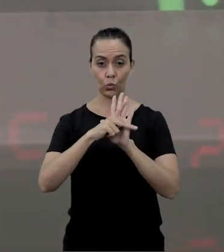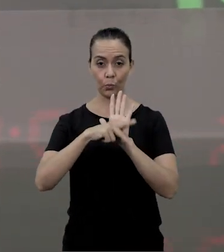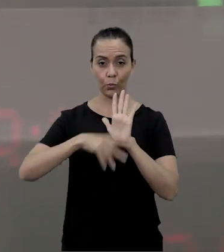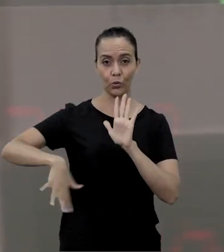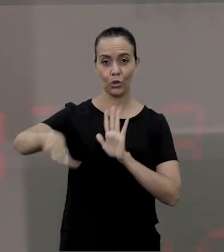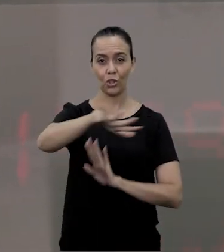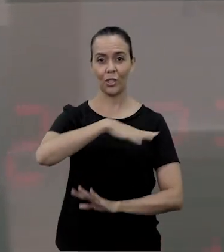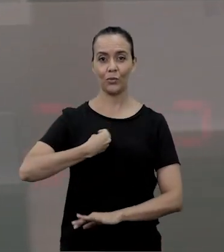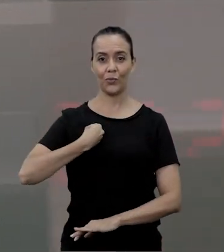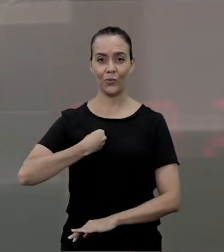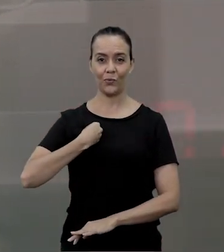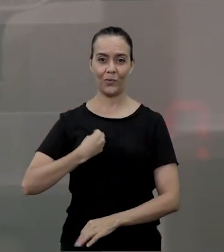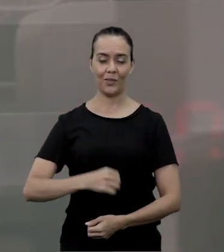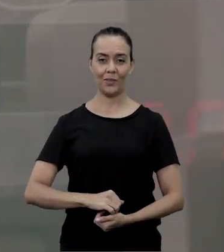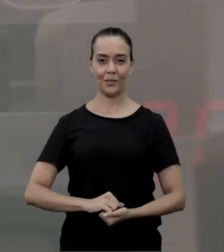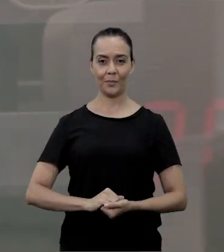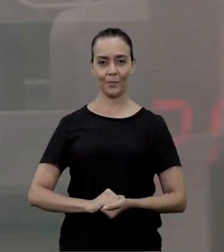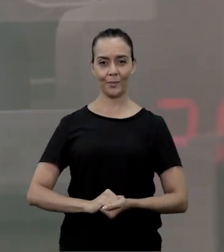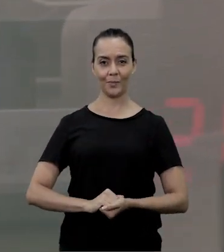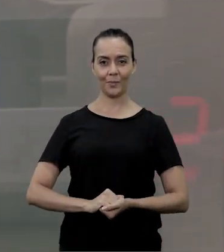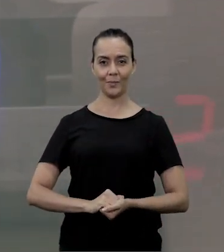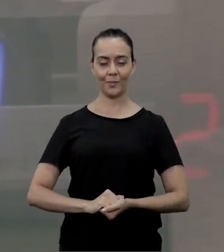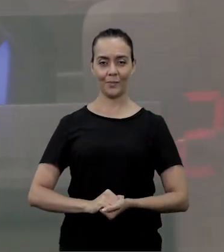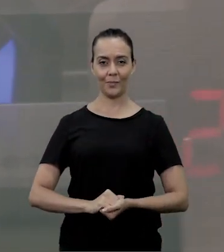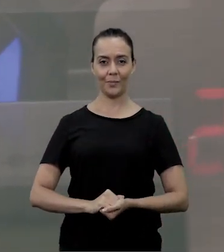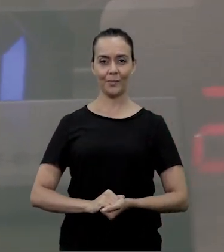foi chamado.